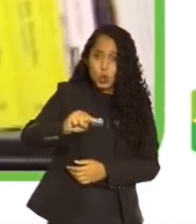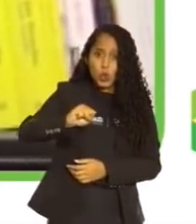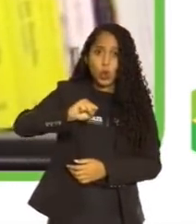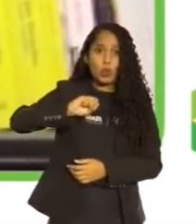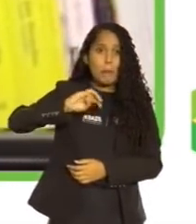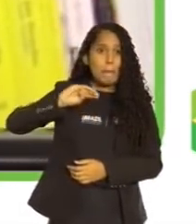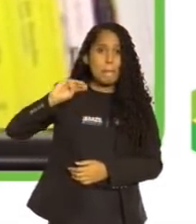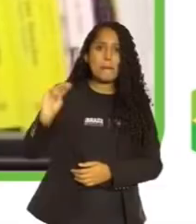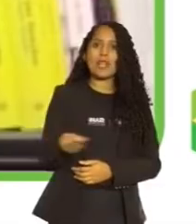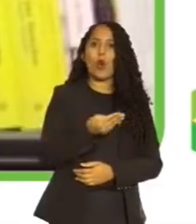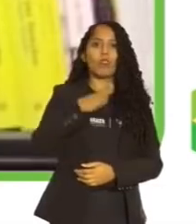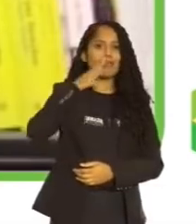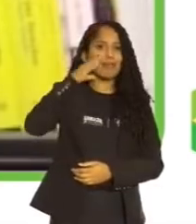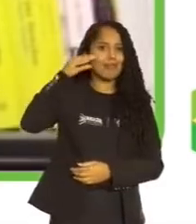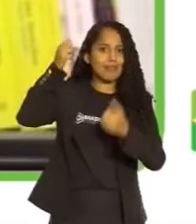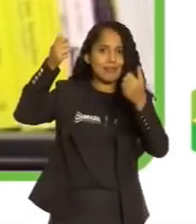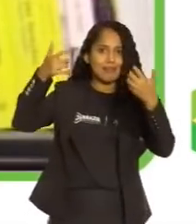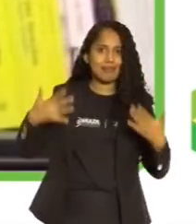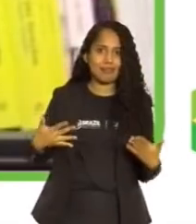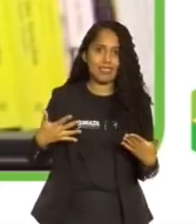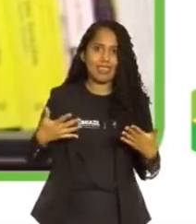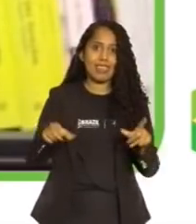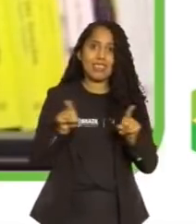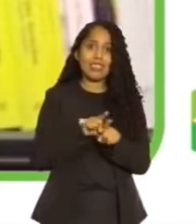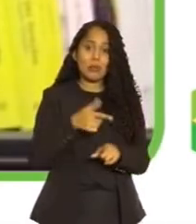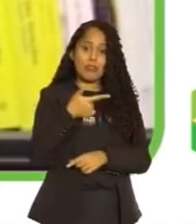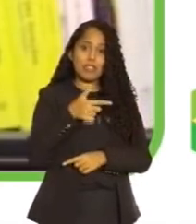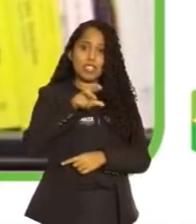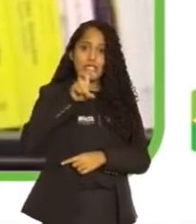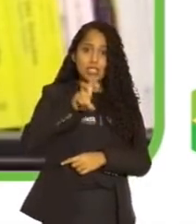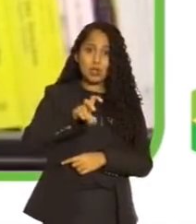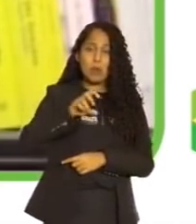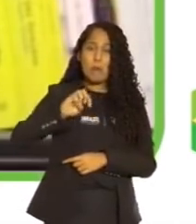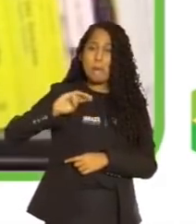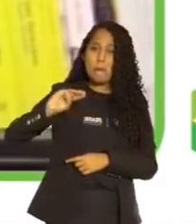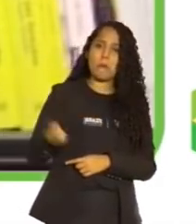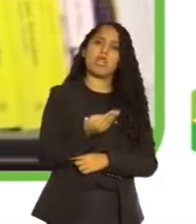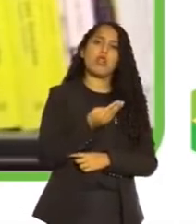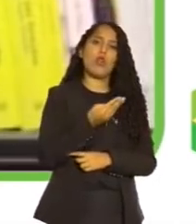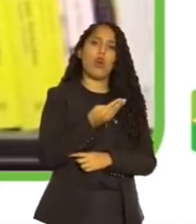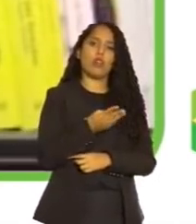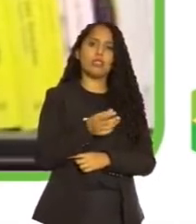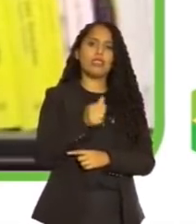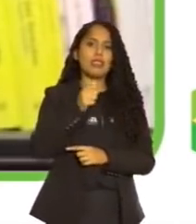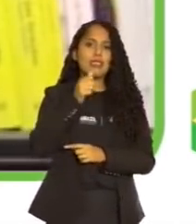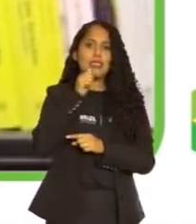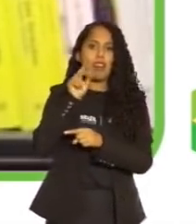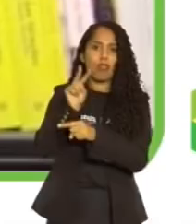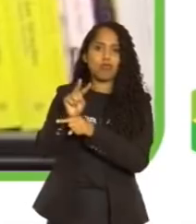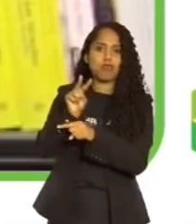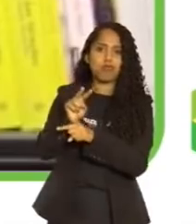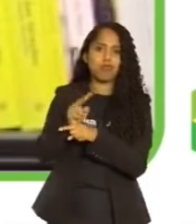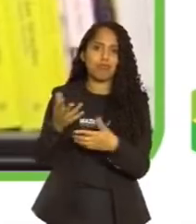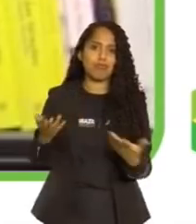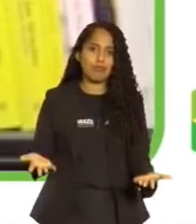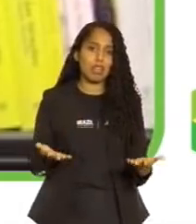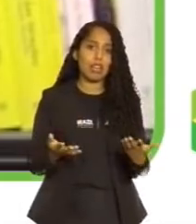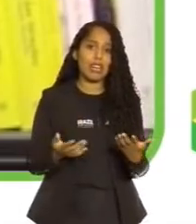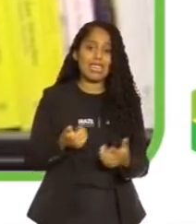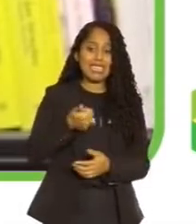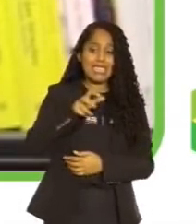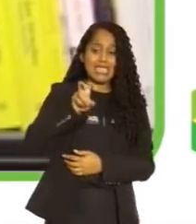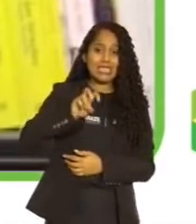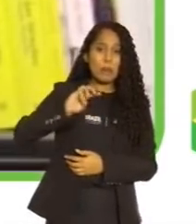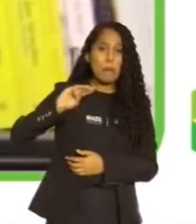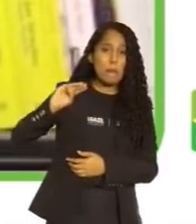nesse momento, desempregados. 25 milhões de brasileiros desalentados. Mais de 15 milhões de brasileiros que